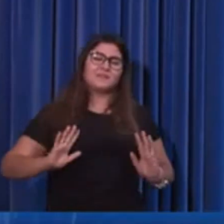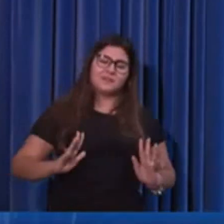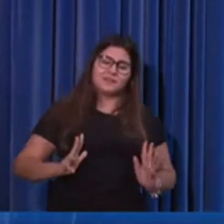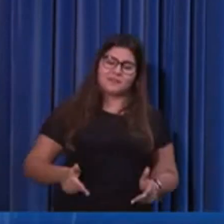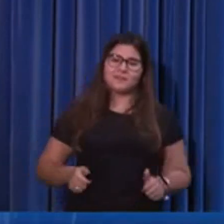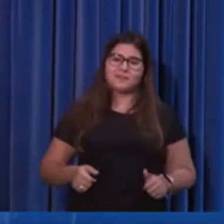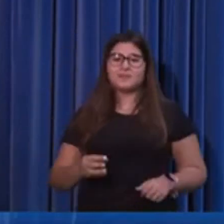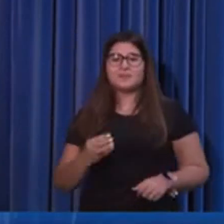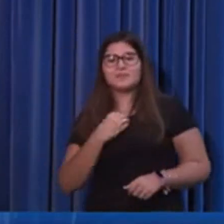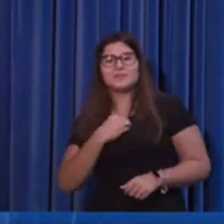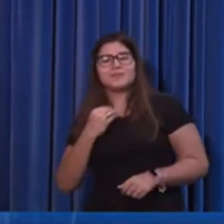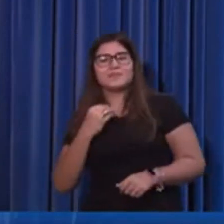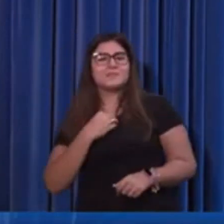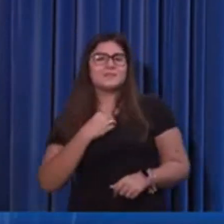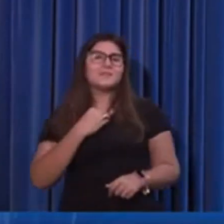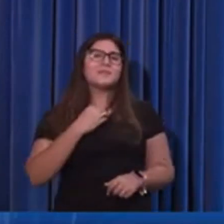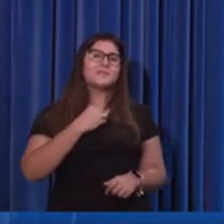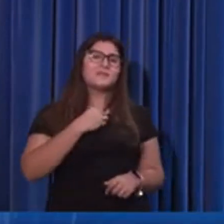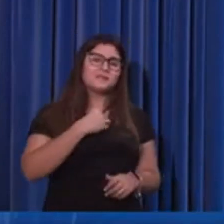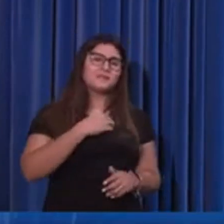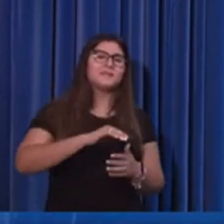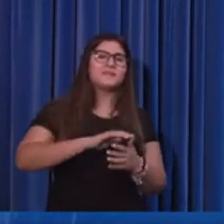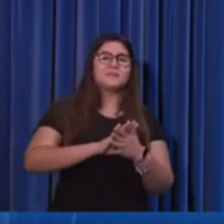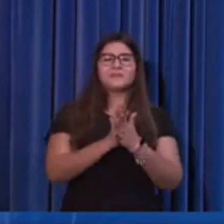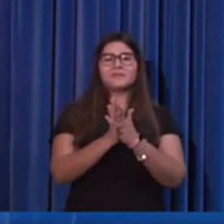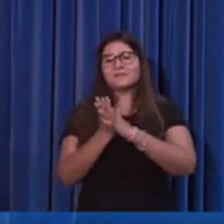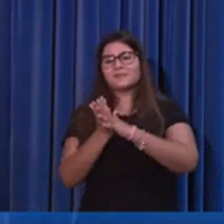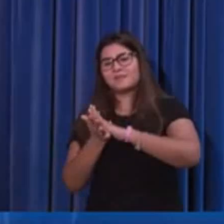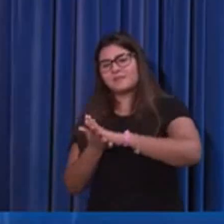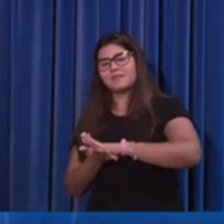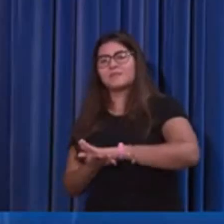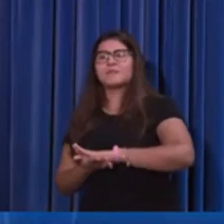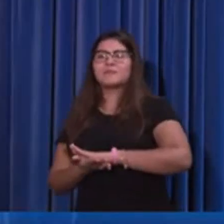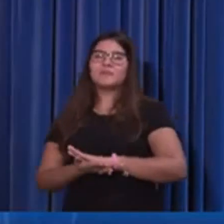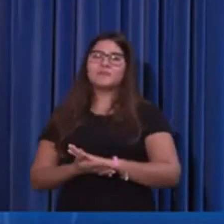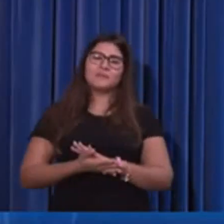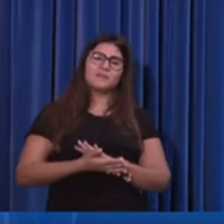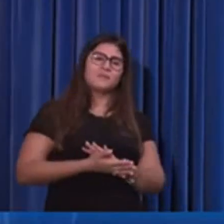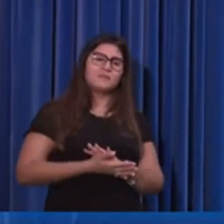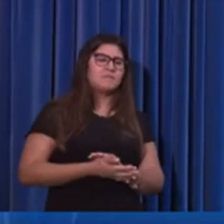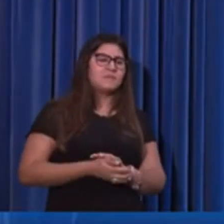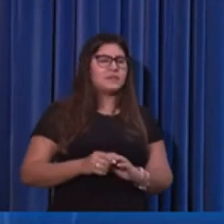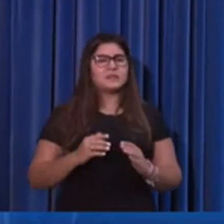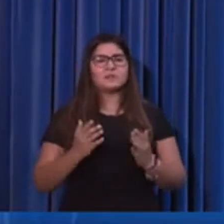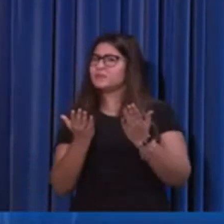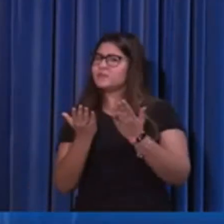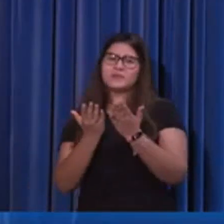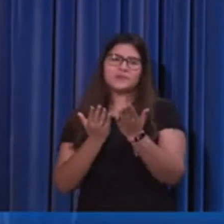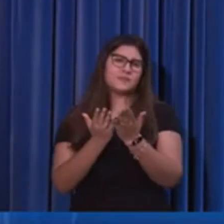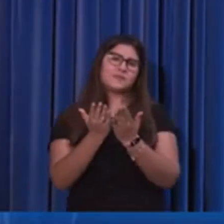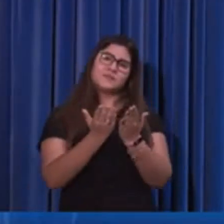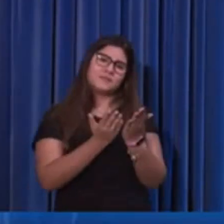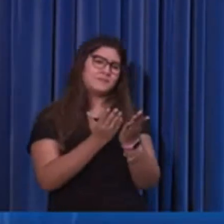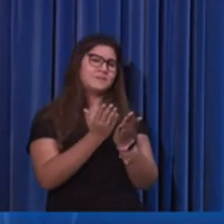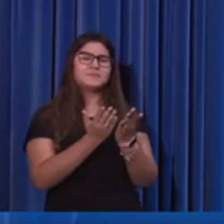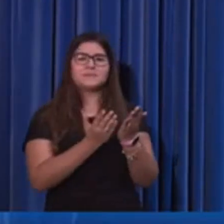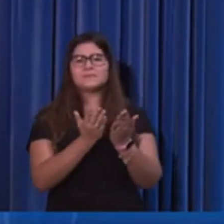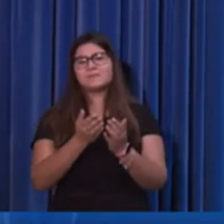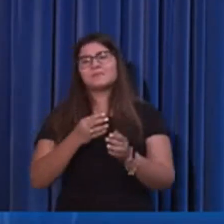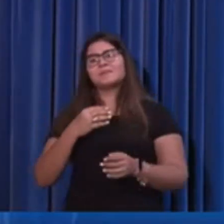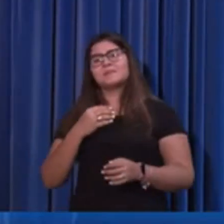que o corpo do pecado seja destruído e não sirvamos